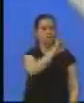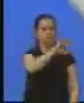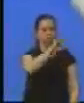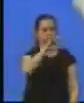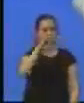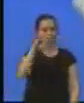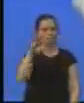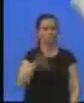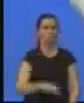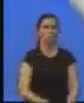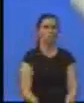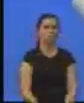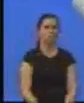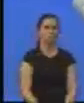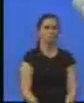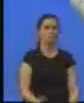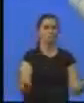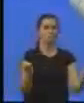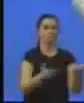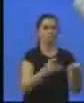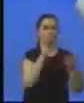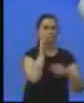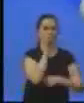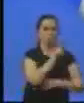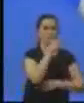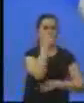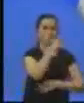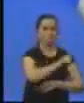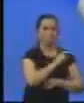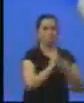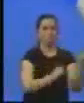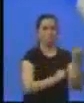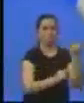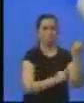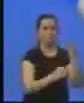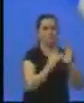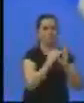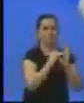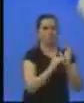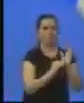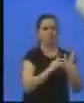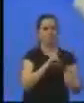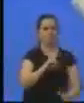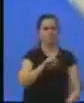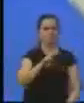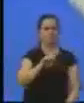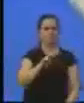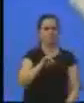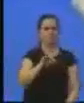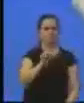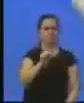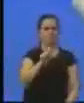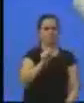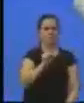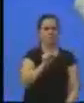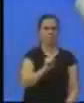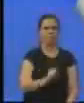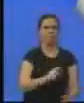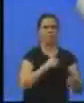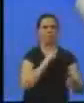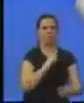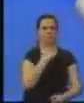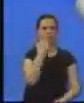unidades. Vamos agora ver uma outra aplicação de derivada, como diferencial, como um